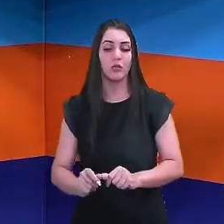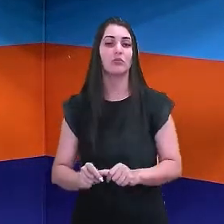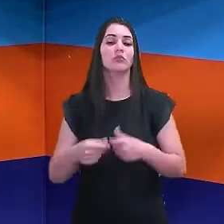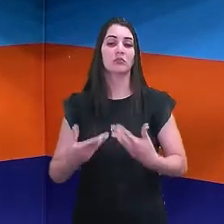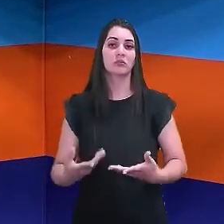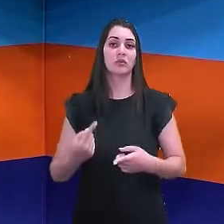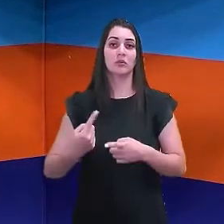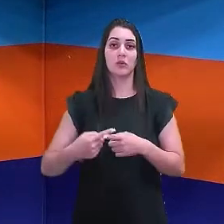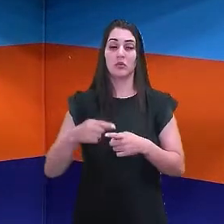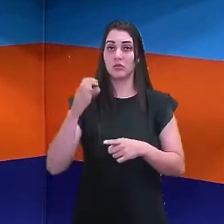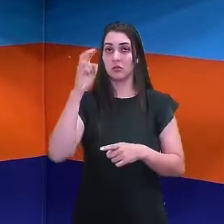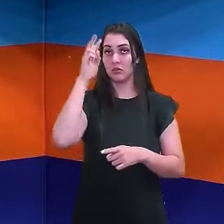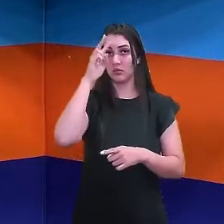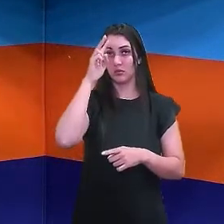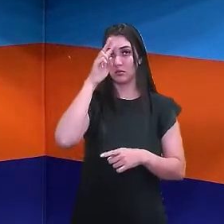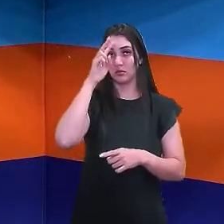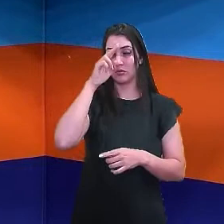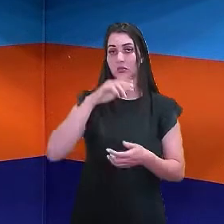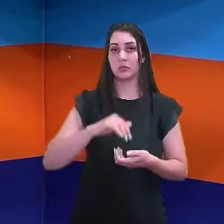a história